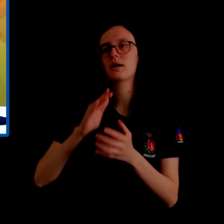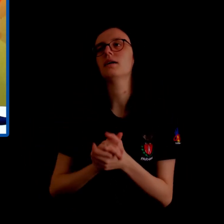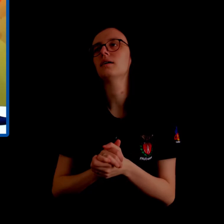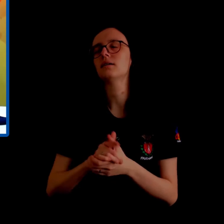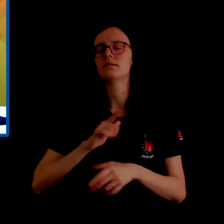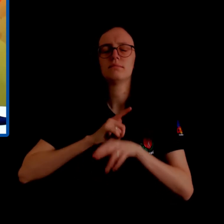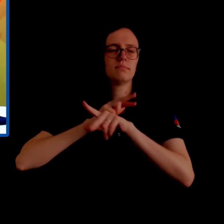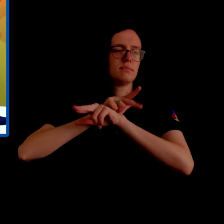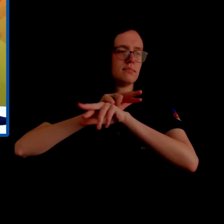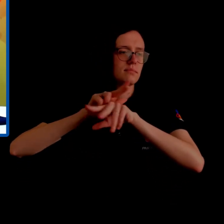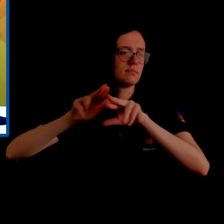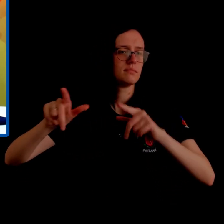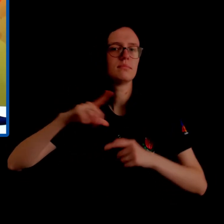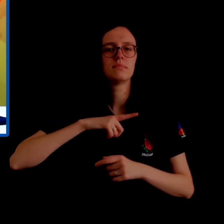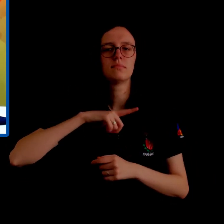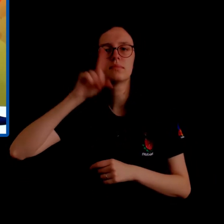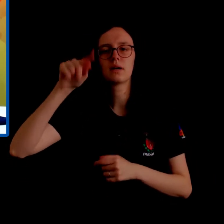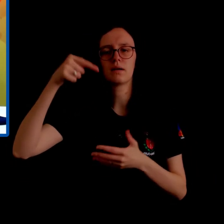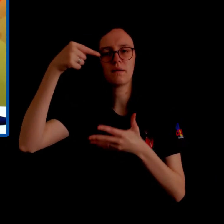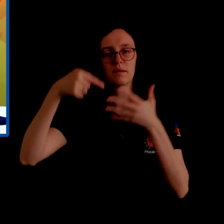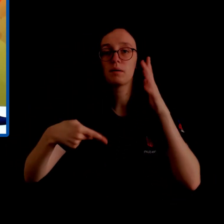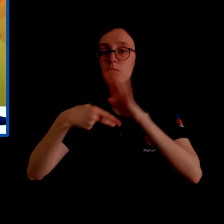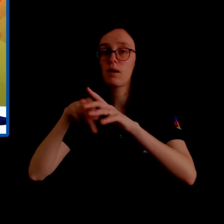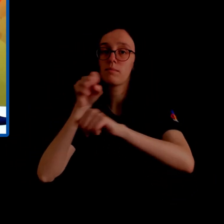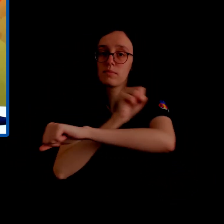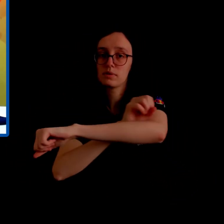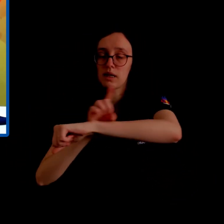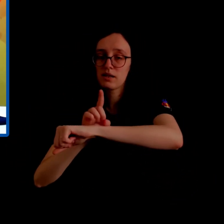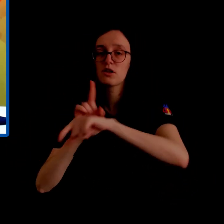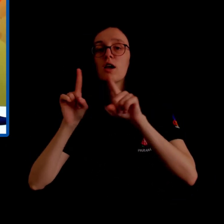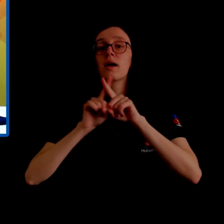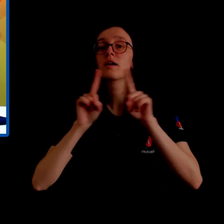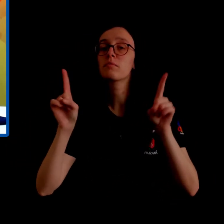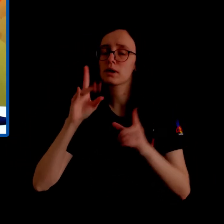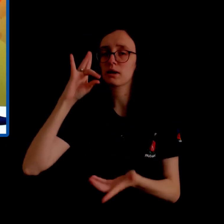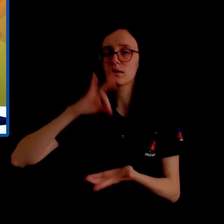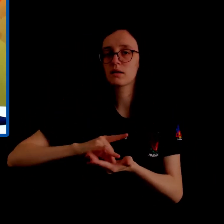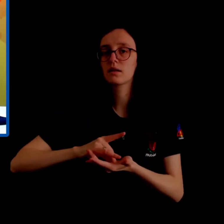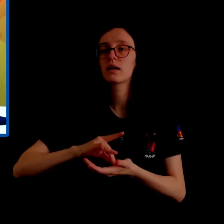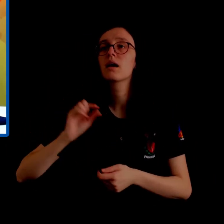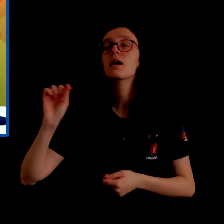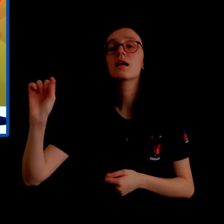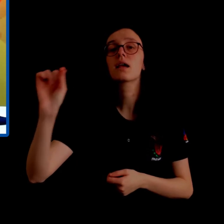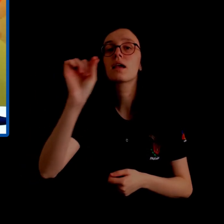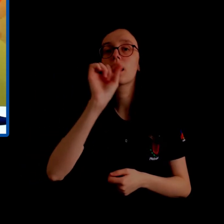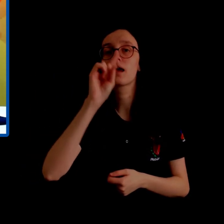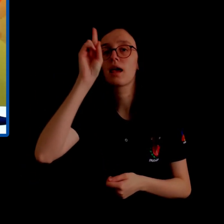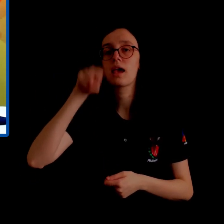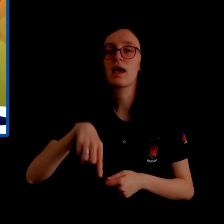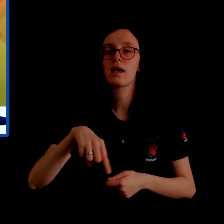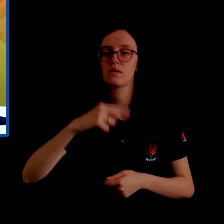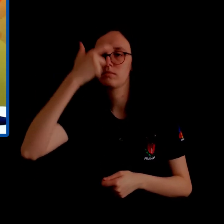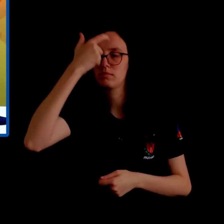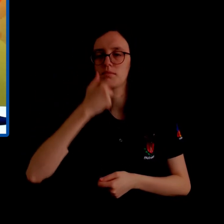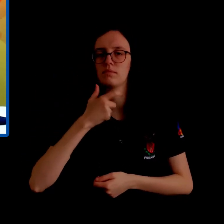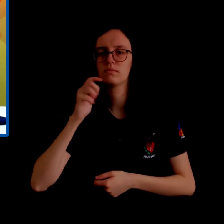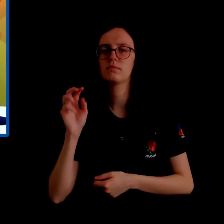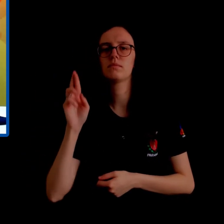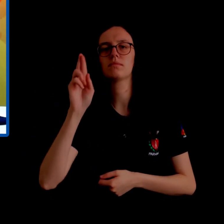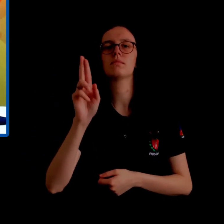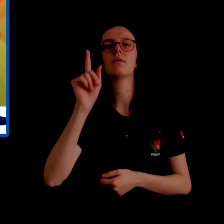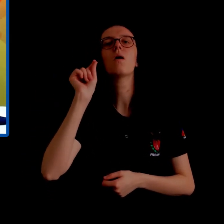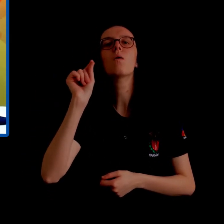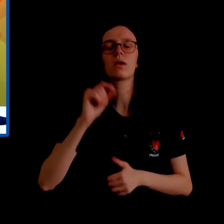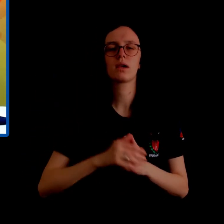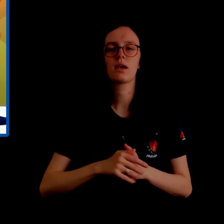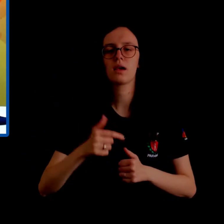todo o trabalho, o traquejo aqui da sede, mas, de fato, quem está sendo a pessoa responsável, aquela pessoa